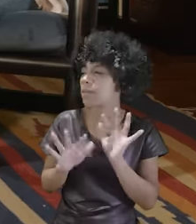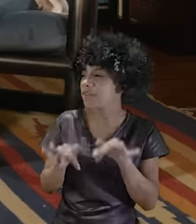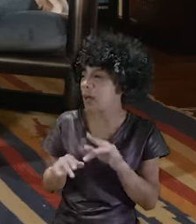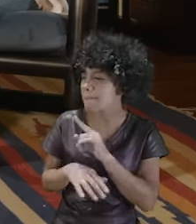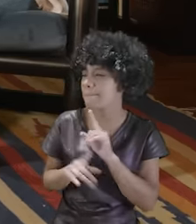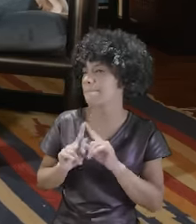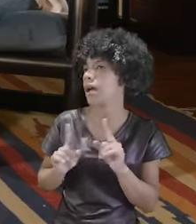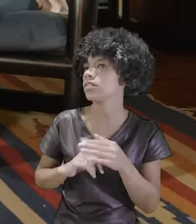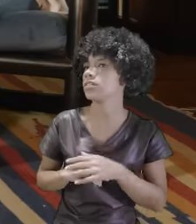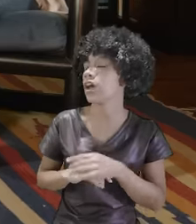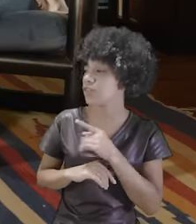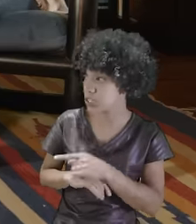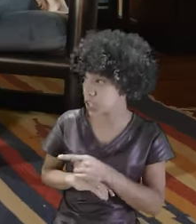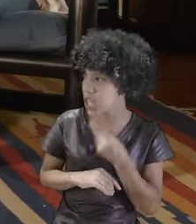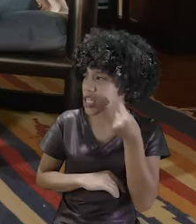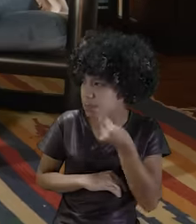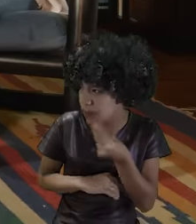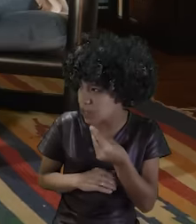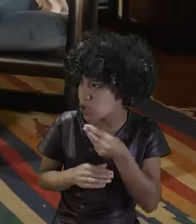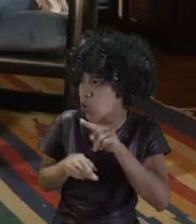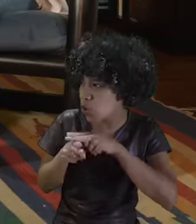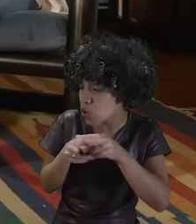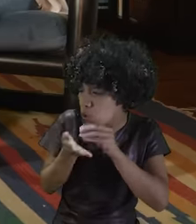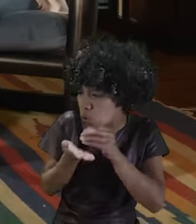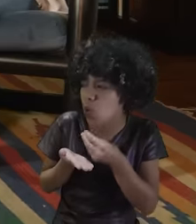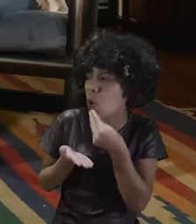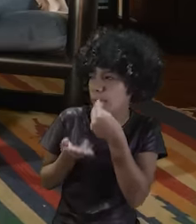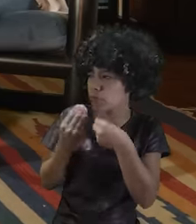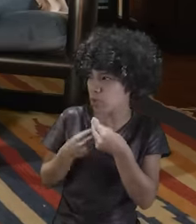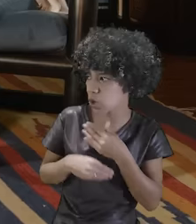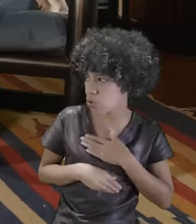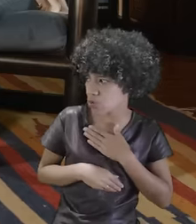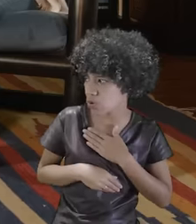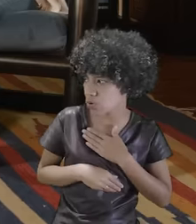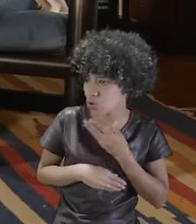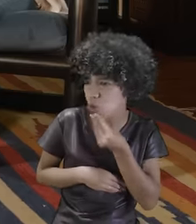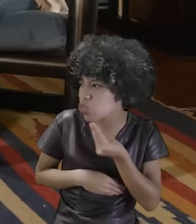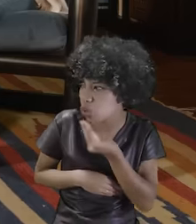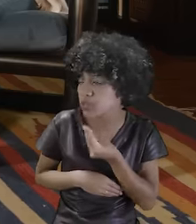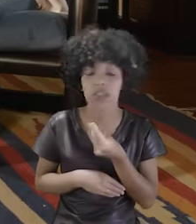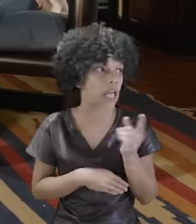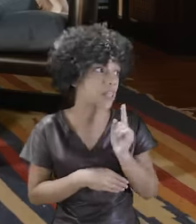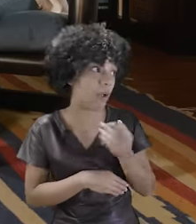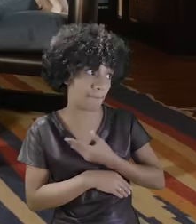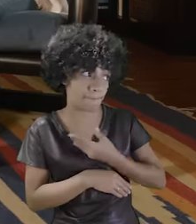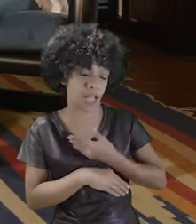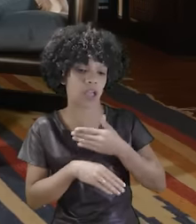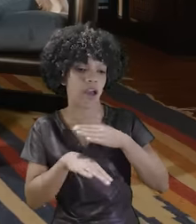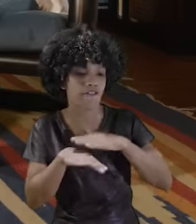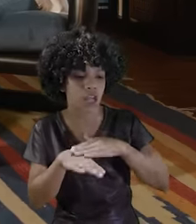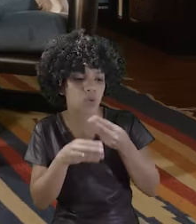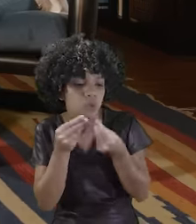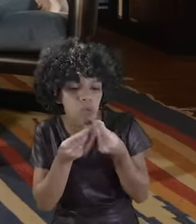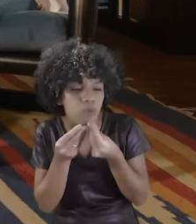só para você no final experimentou o brigadeiro e gostou gostei Achou muito doce não uma amiga minha